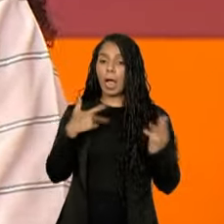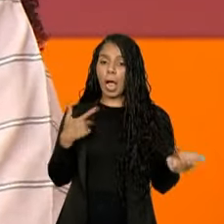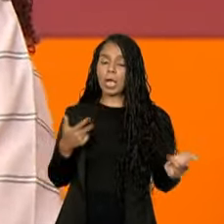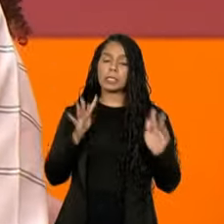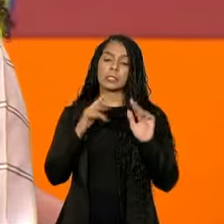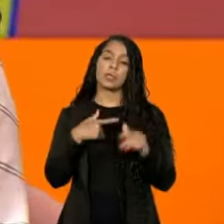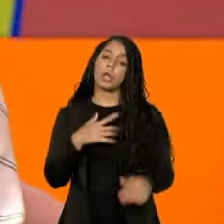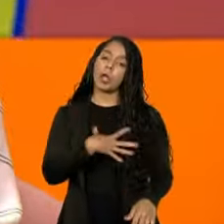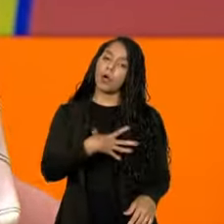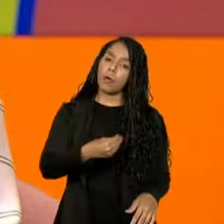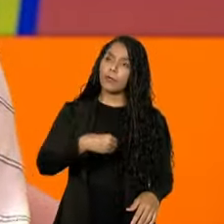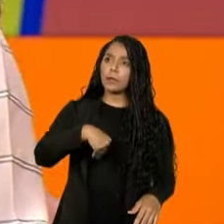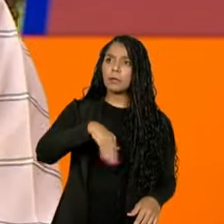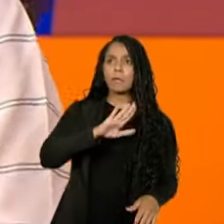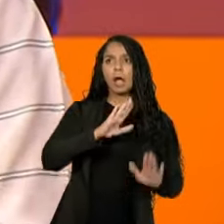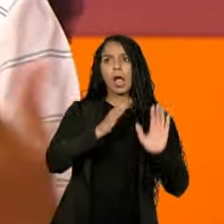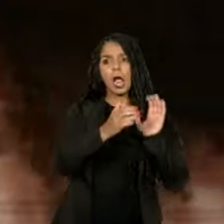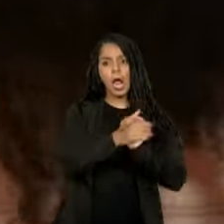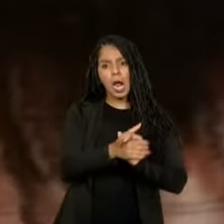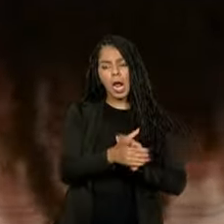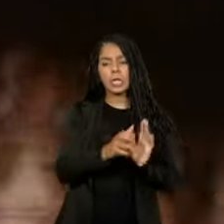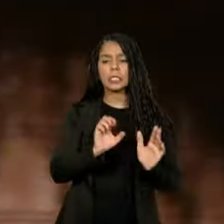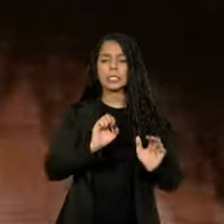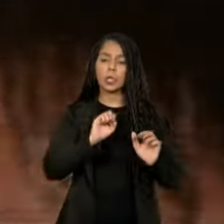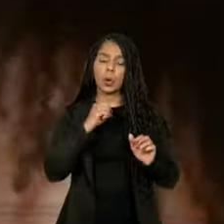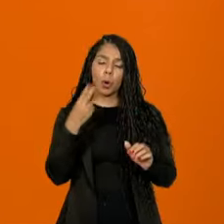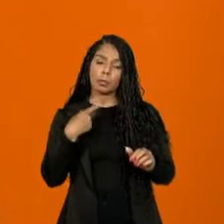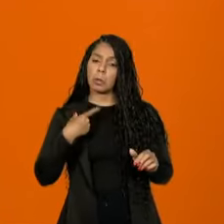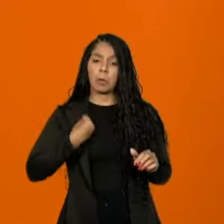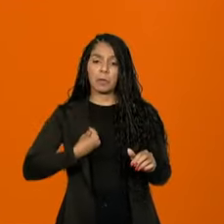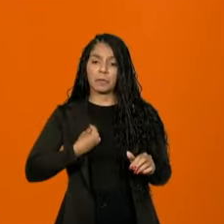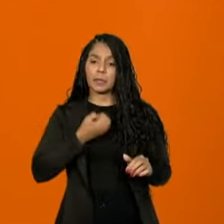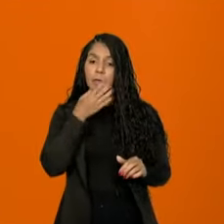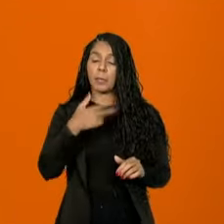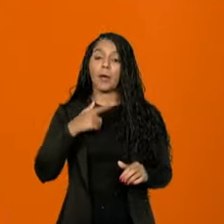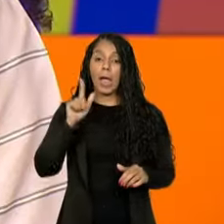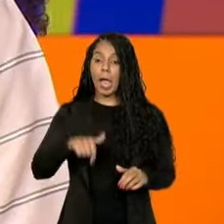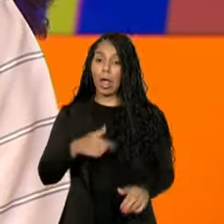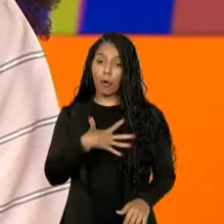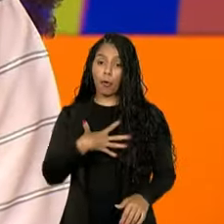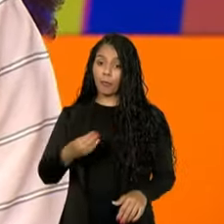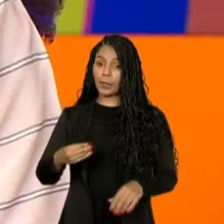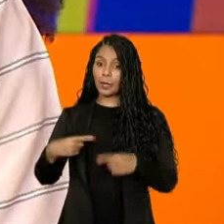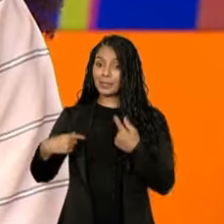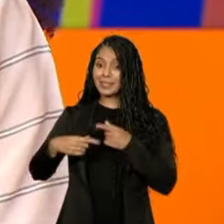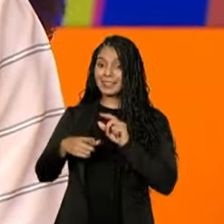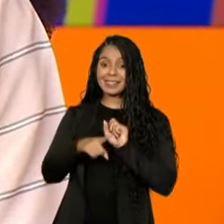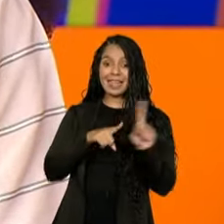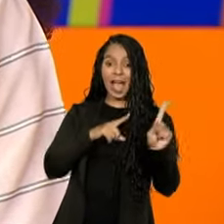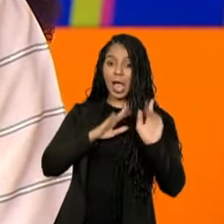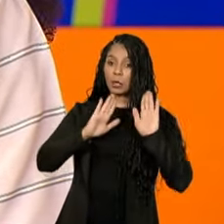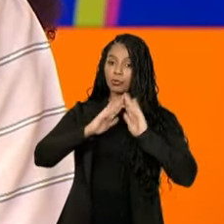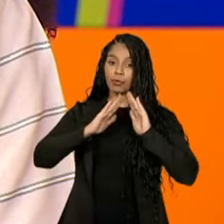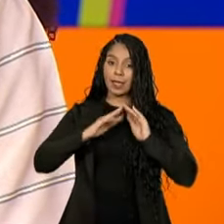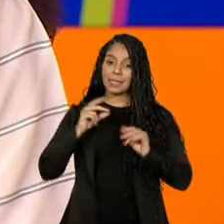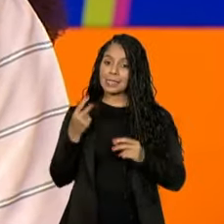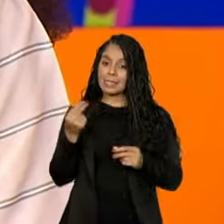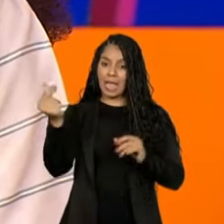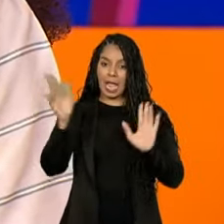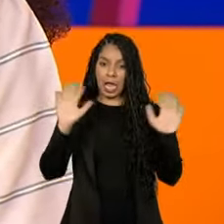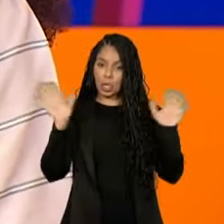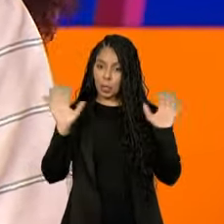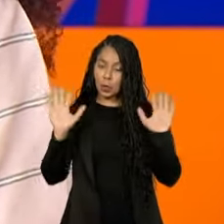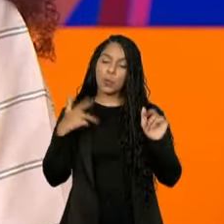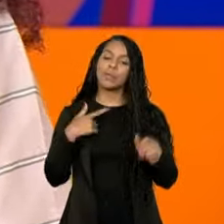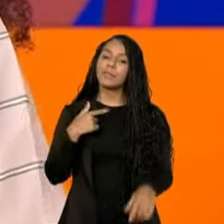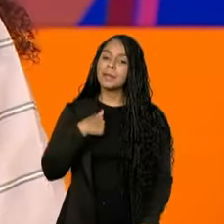sai de casa para se casar ou para ter uma vida boa, né? Ou definitivamente. Não, é a ausência do filho em casa. Então, os pais sentem, eles têm esse